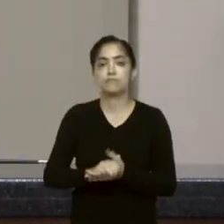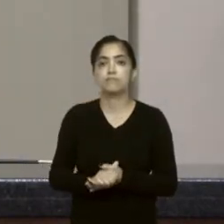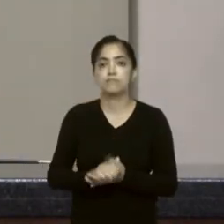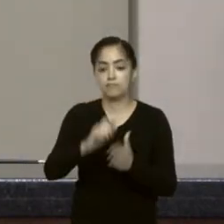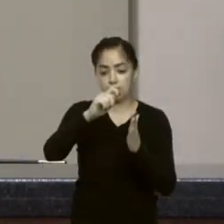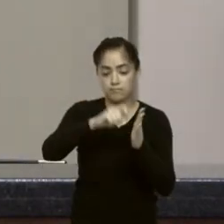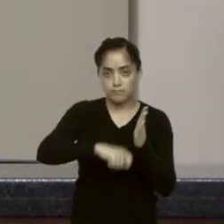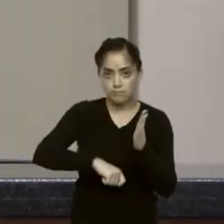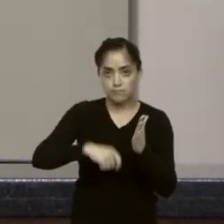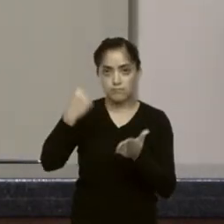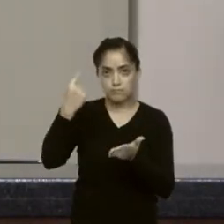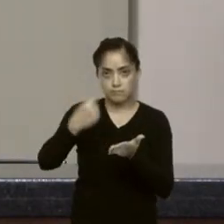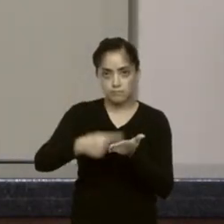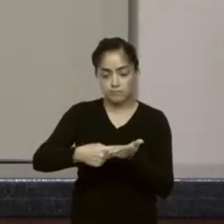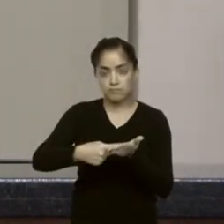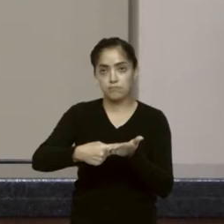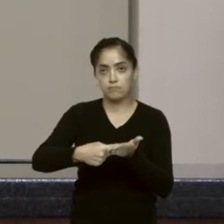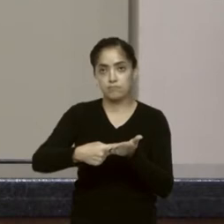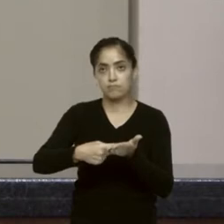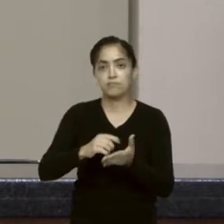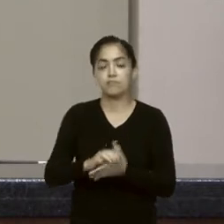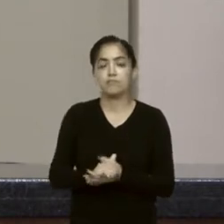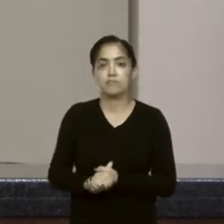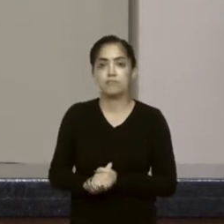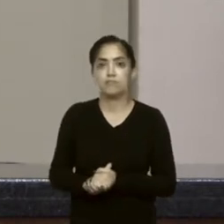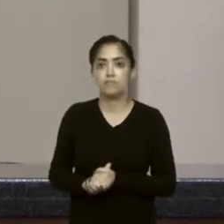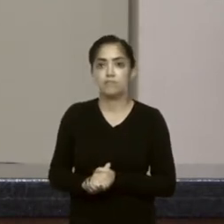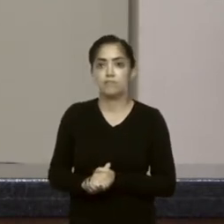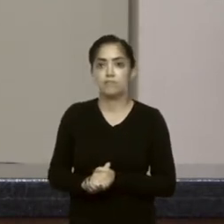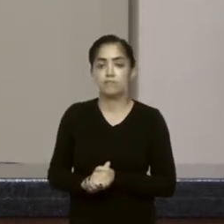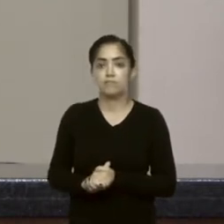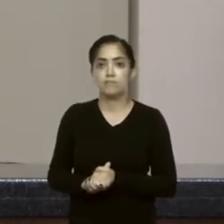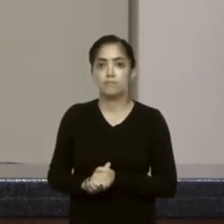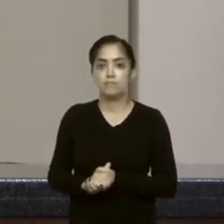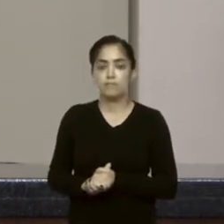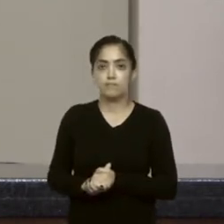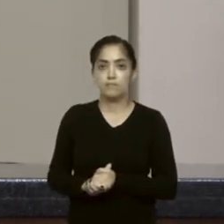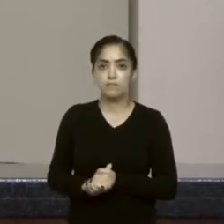de compromisso junto à mesa.